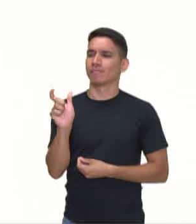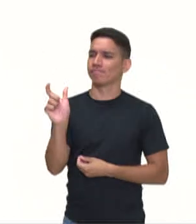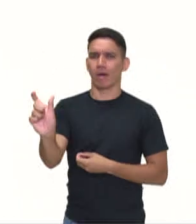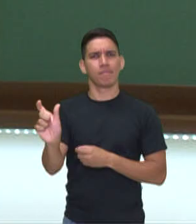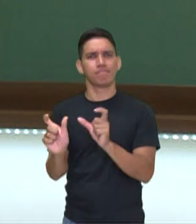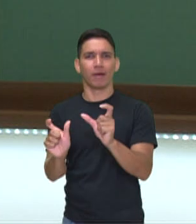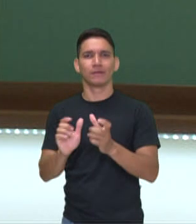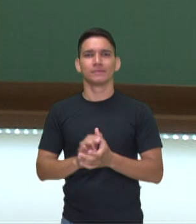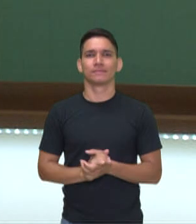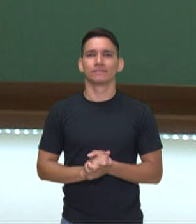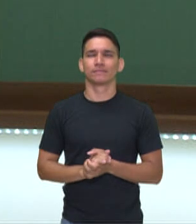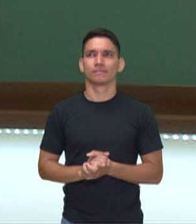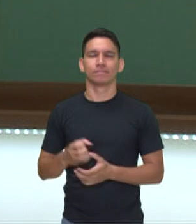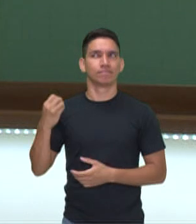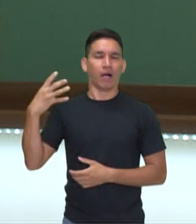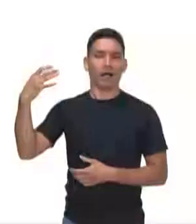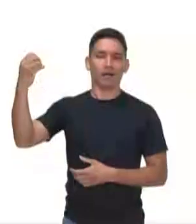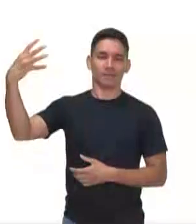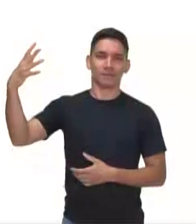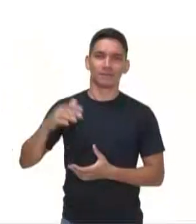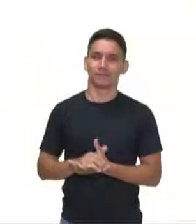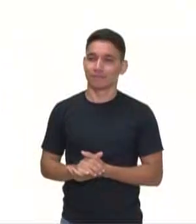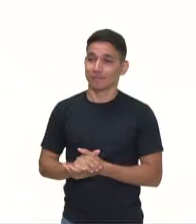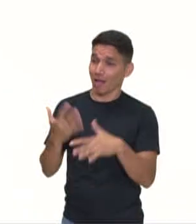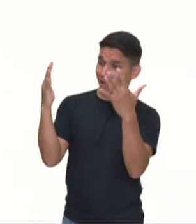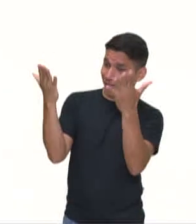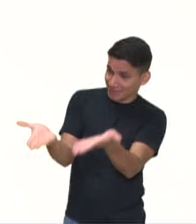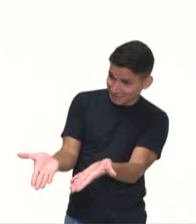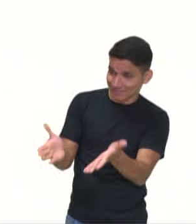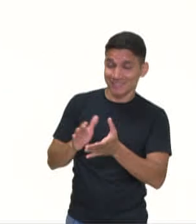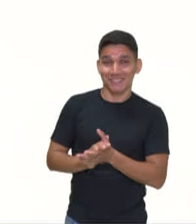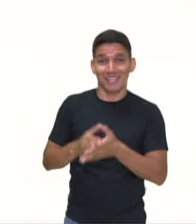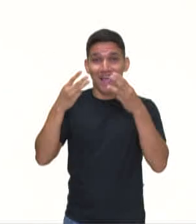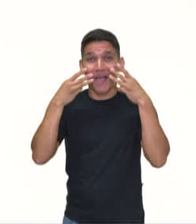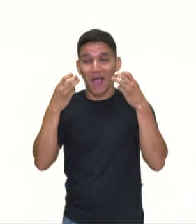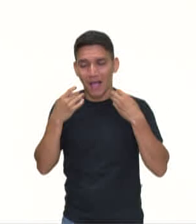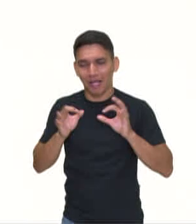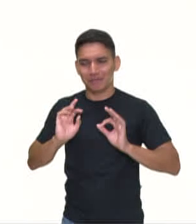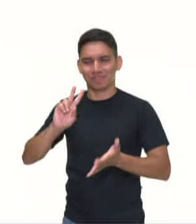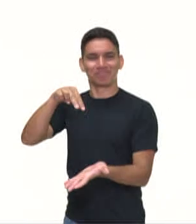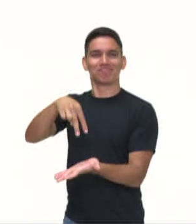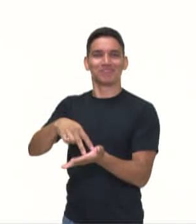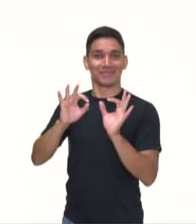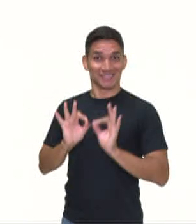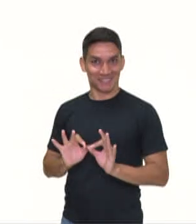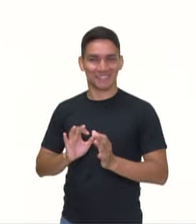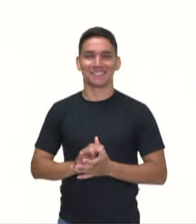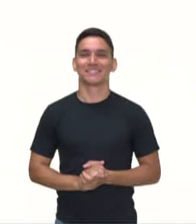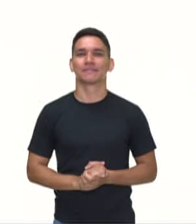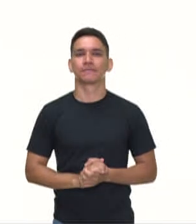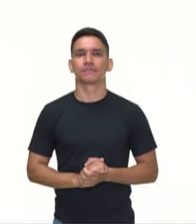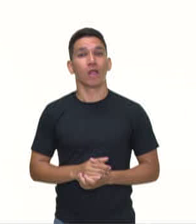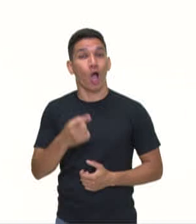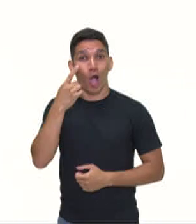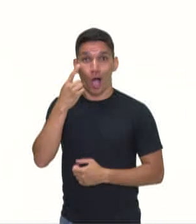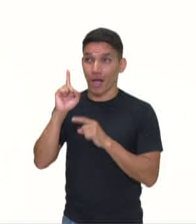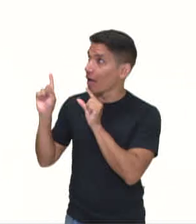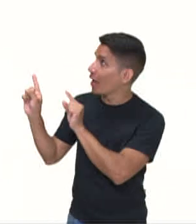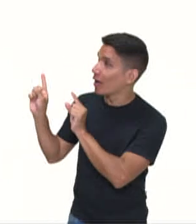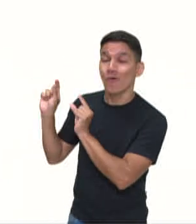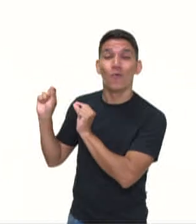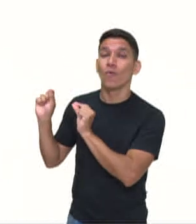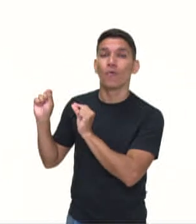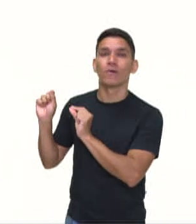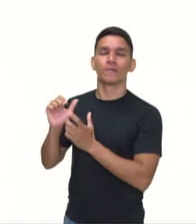works. Ding dong. Happy birthday, Garfield. I stand correct. Então observem que nós